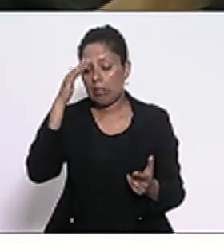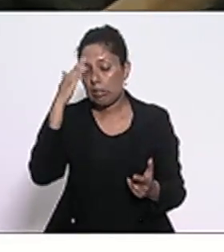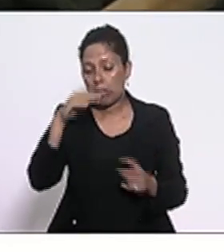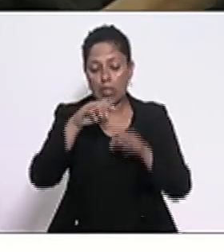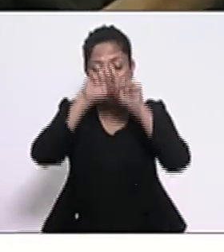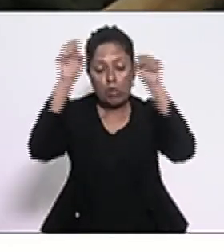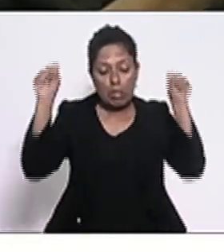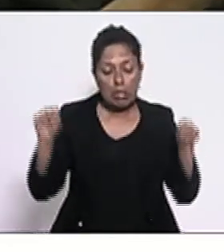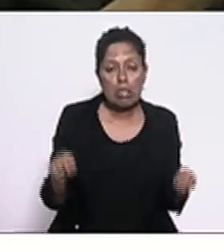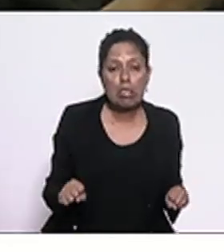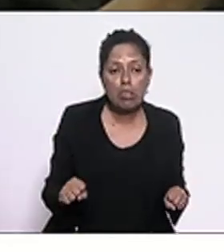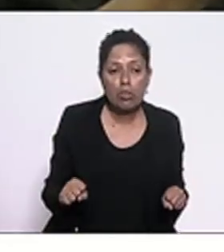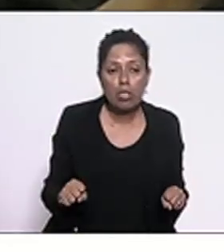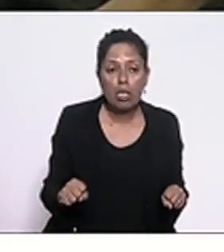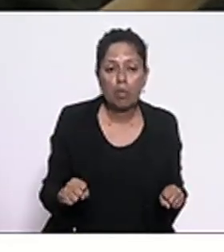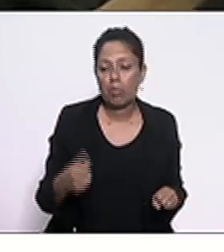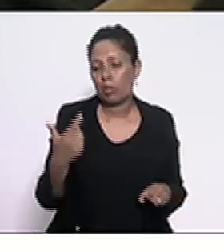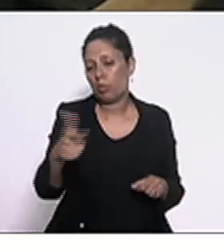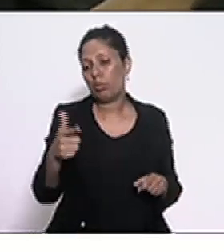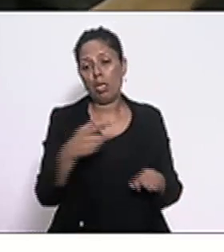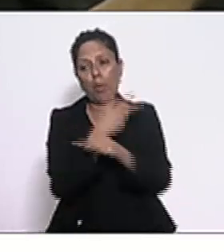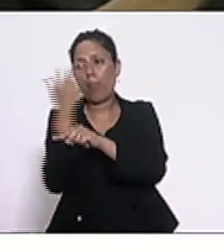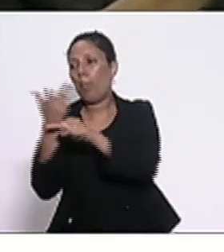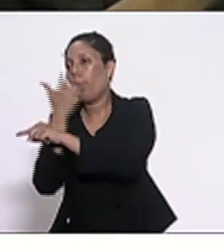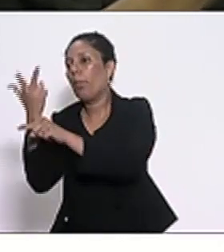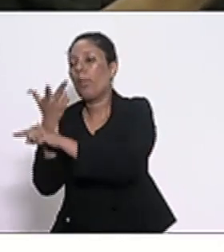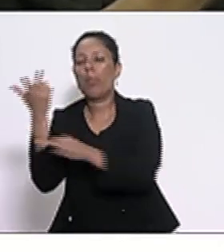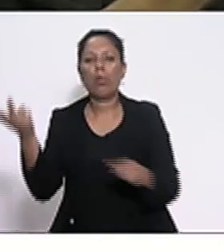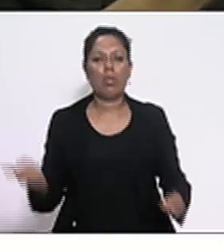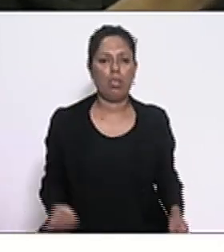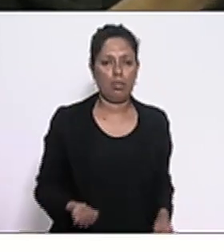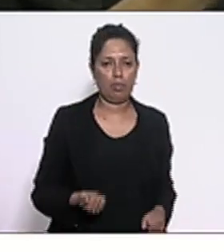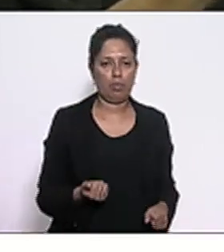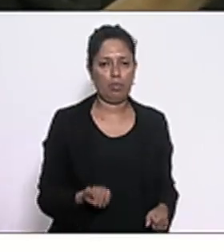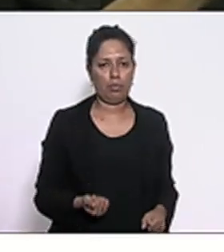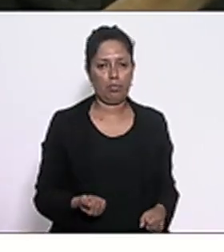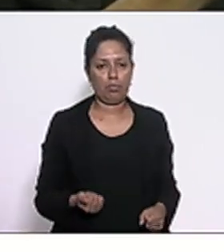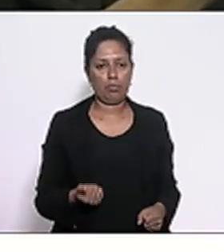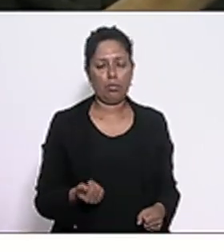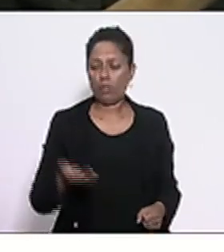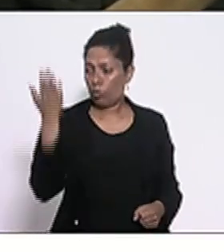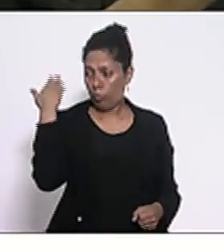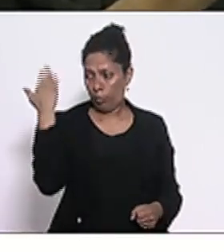poder dar o suporte. Nós passamos por isso no SERPRO.